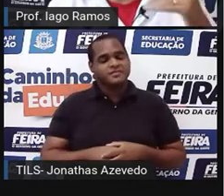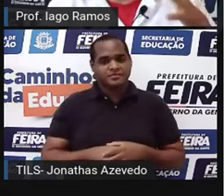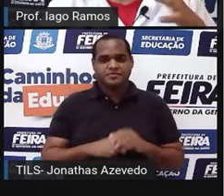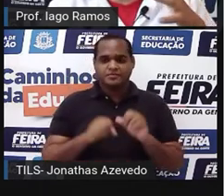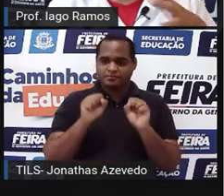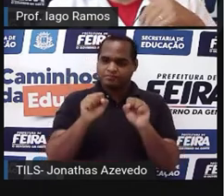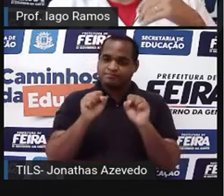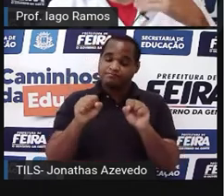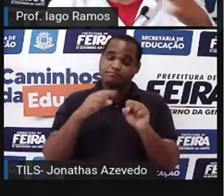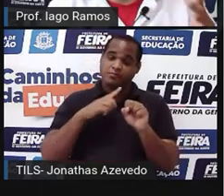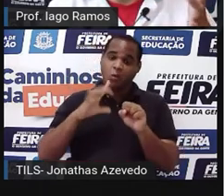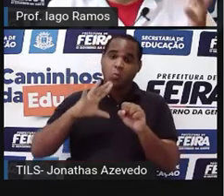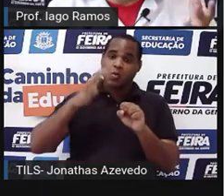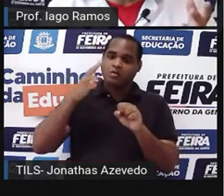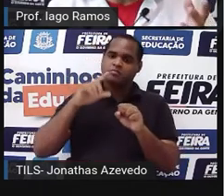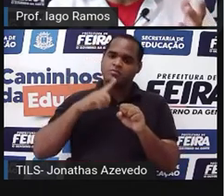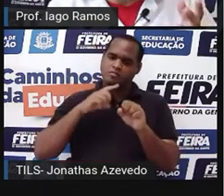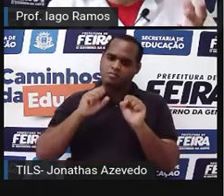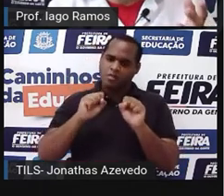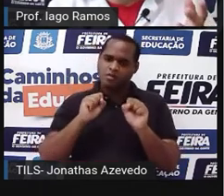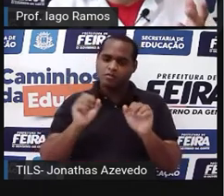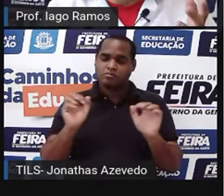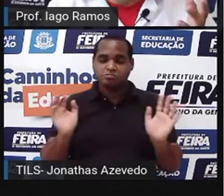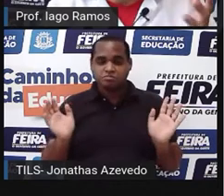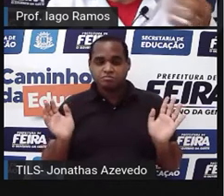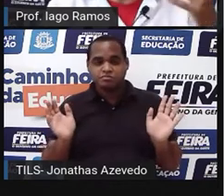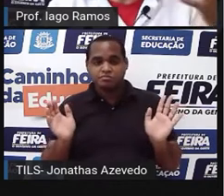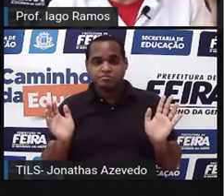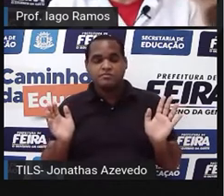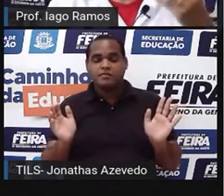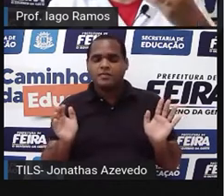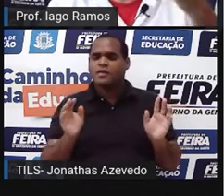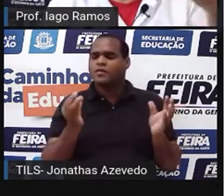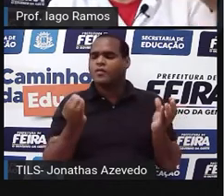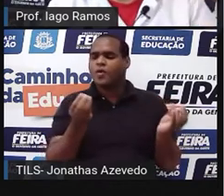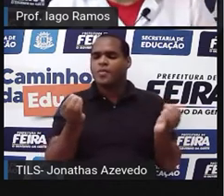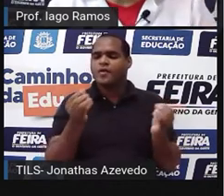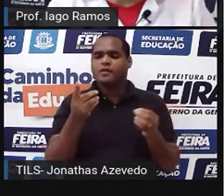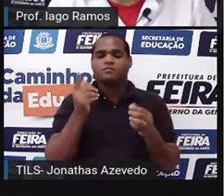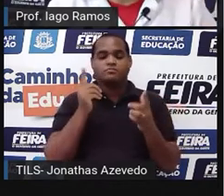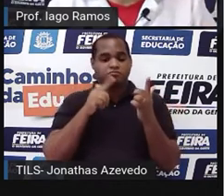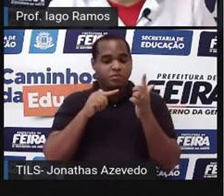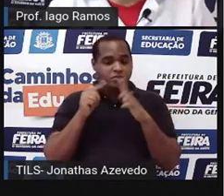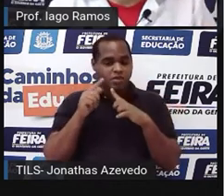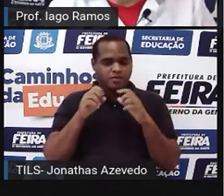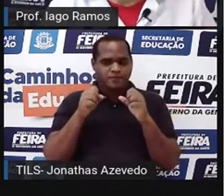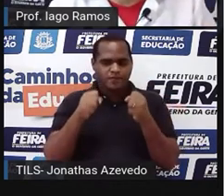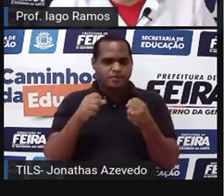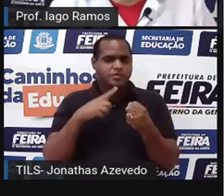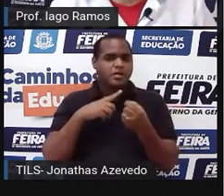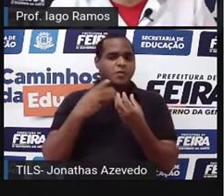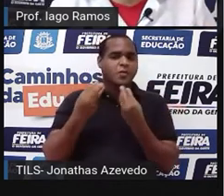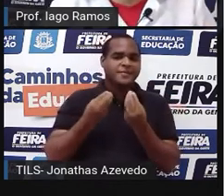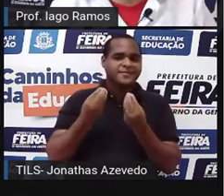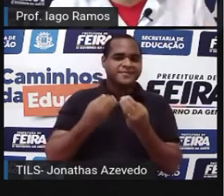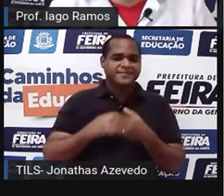Isso pode acontecer com qualquer figura? E como é que a gente constrói essas figuras